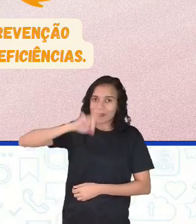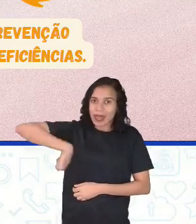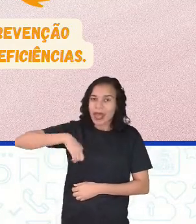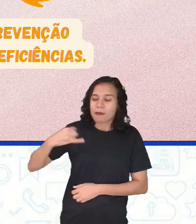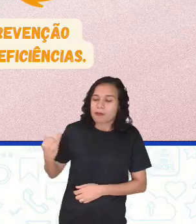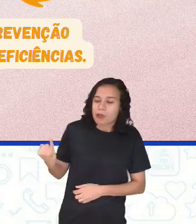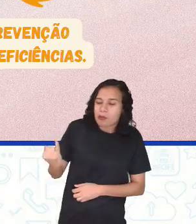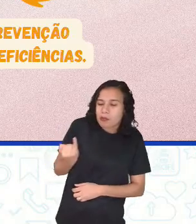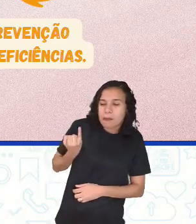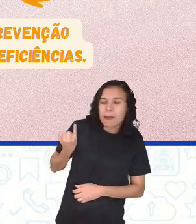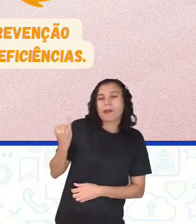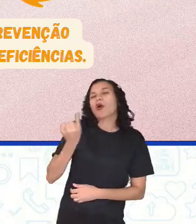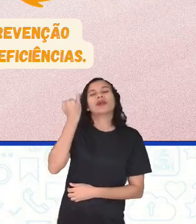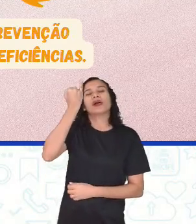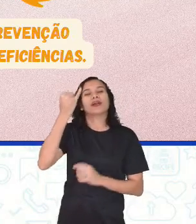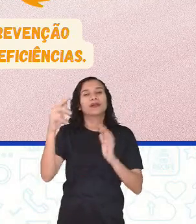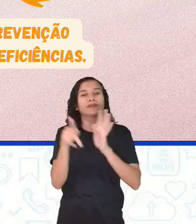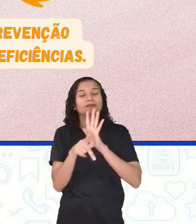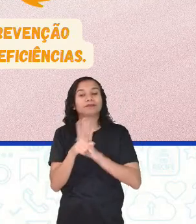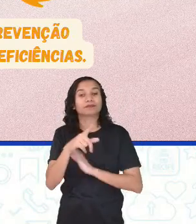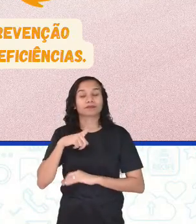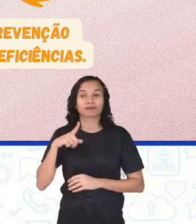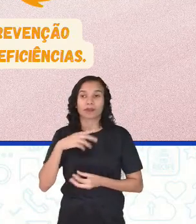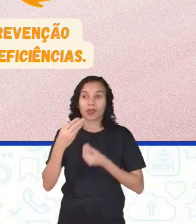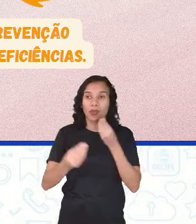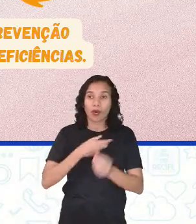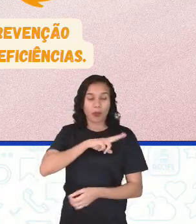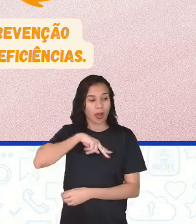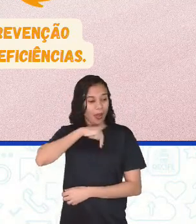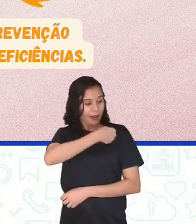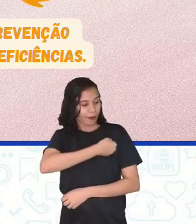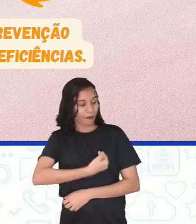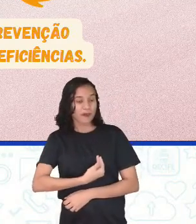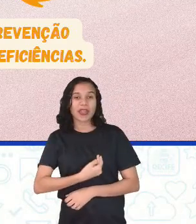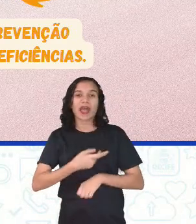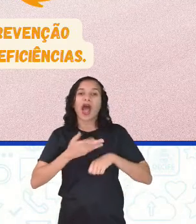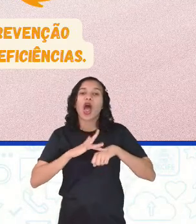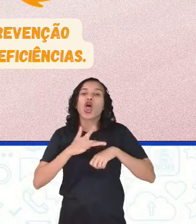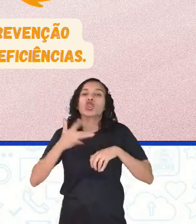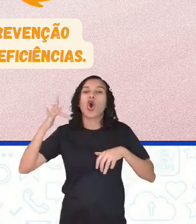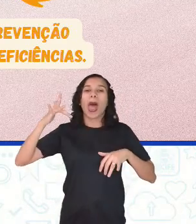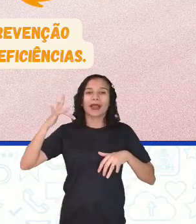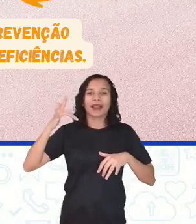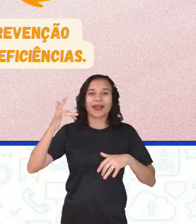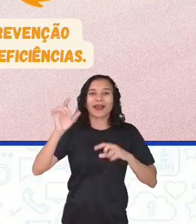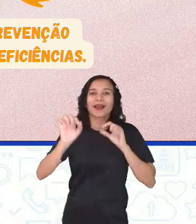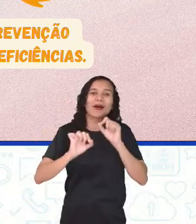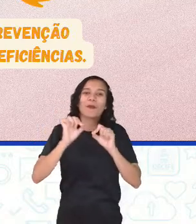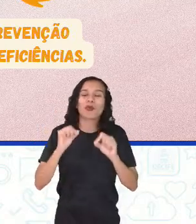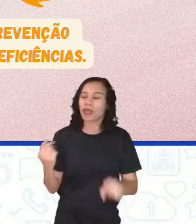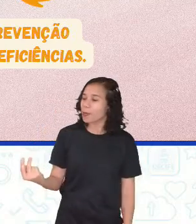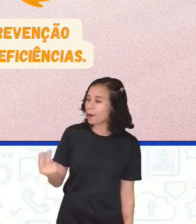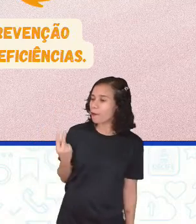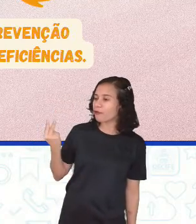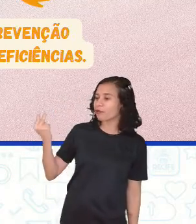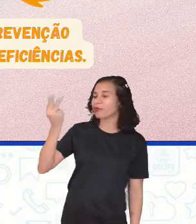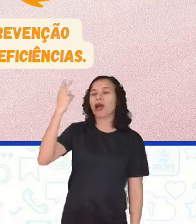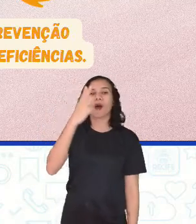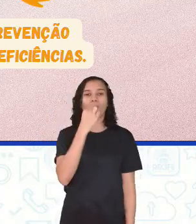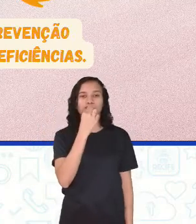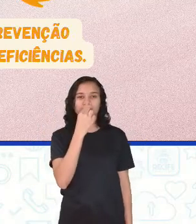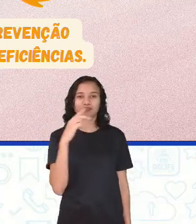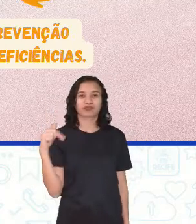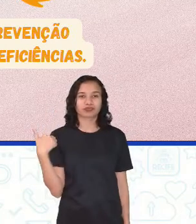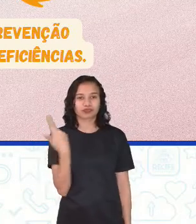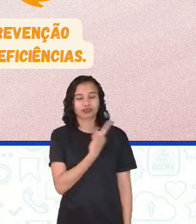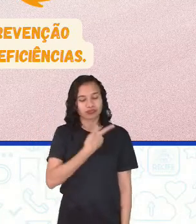precioso que recebeu aí, né, a questão da fita dourada pelo valor desse alimento, desse nutriente. E nós